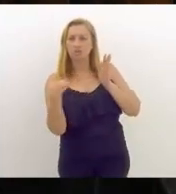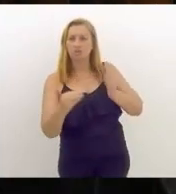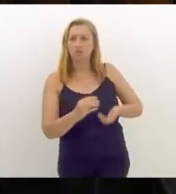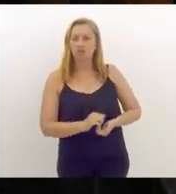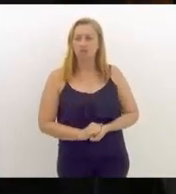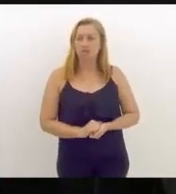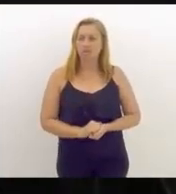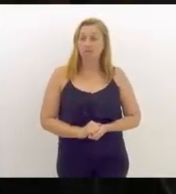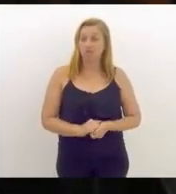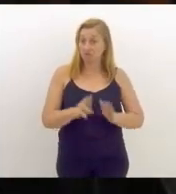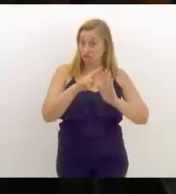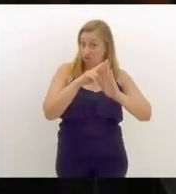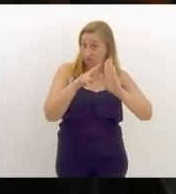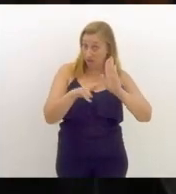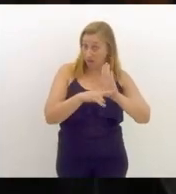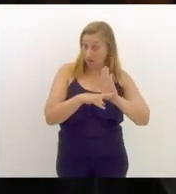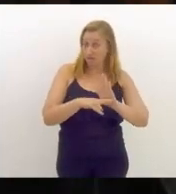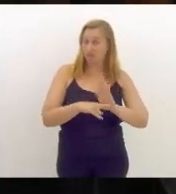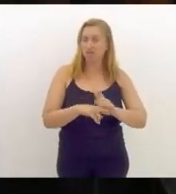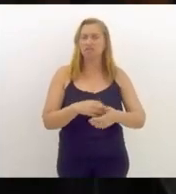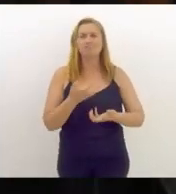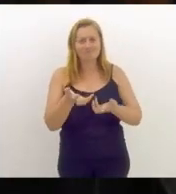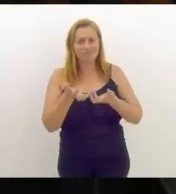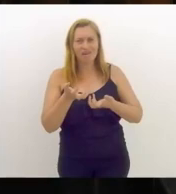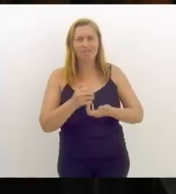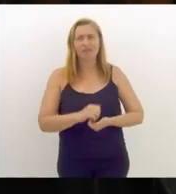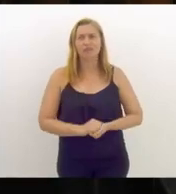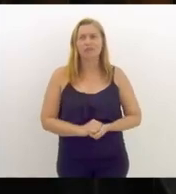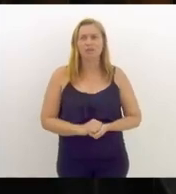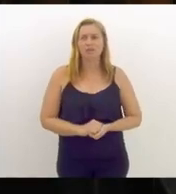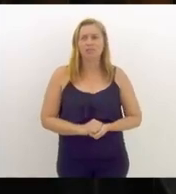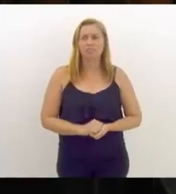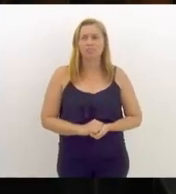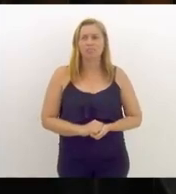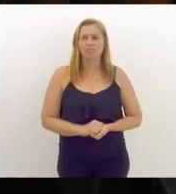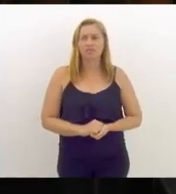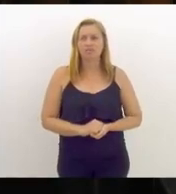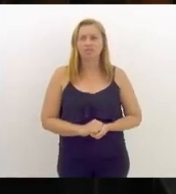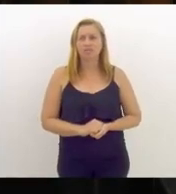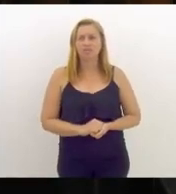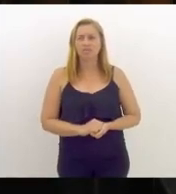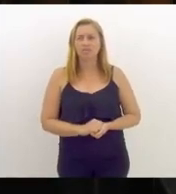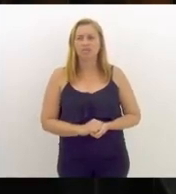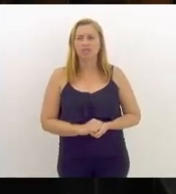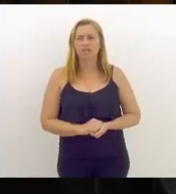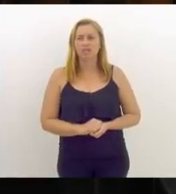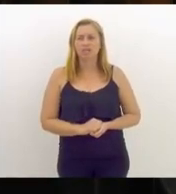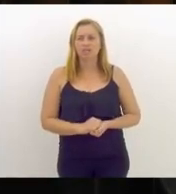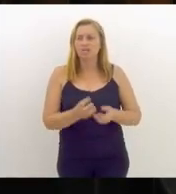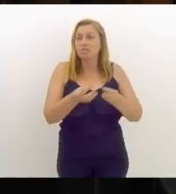de regimes que querem desumanizar animalizar